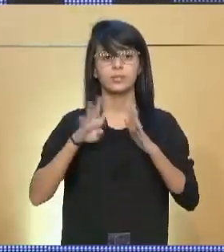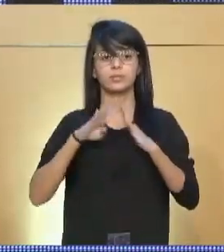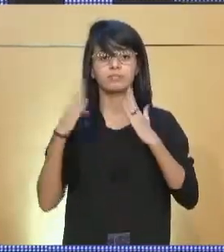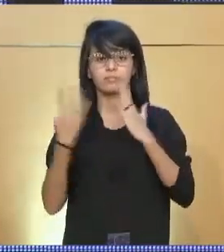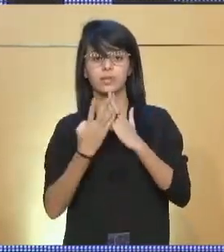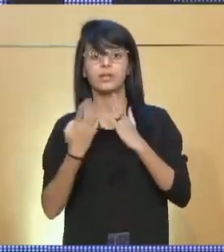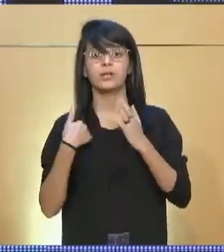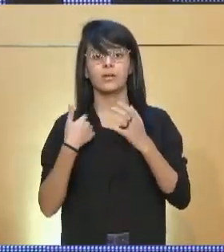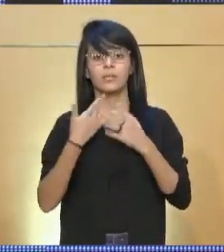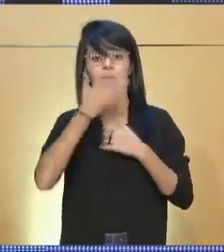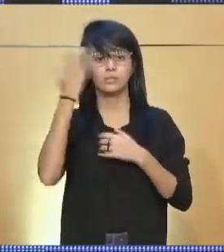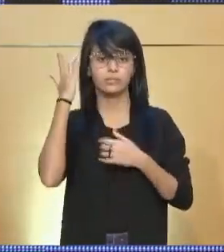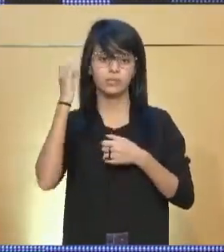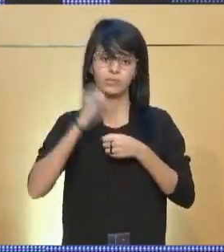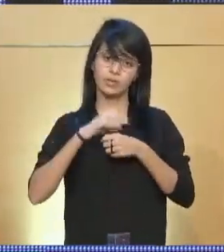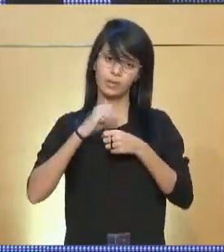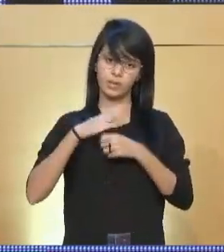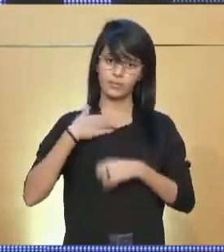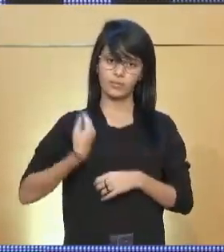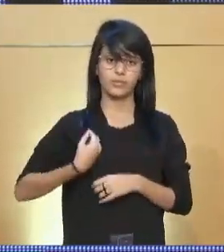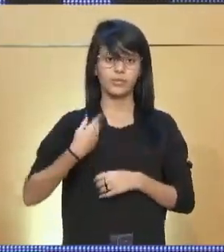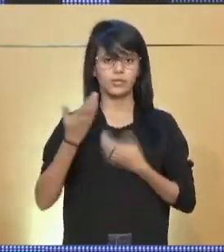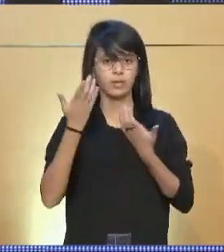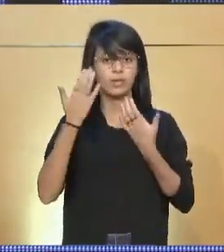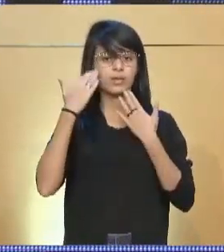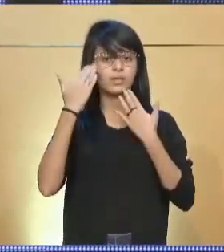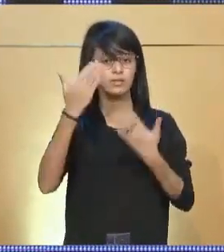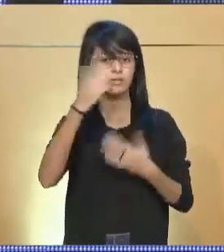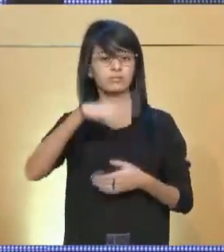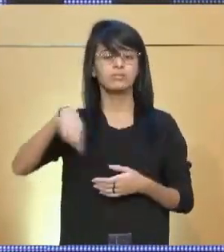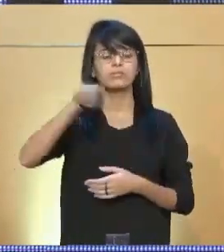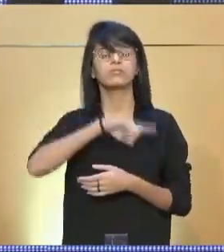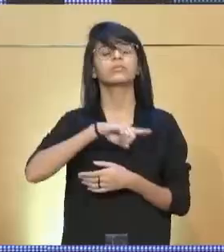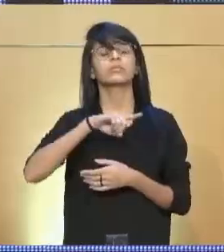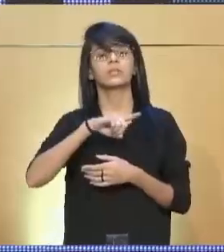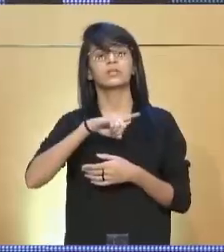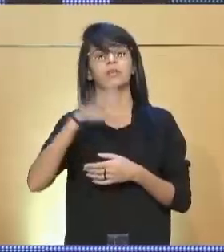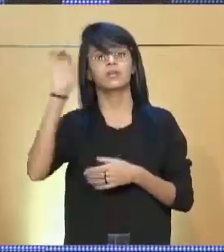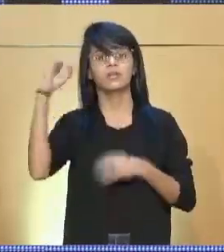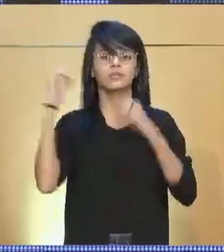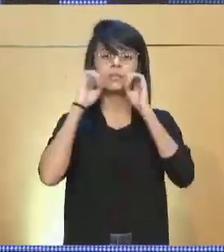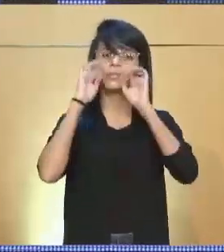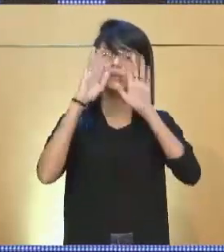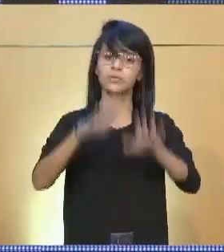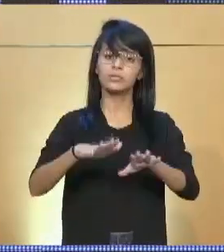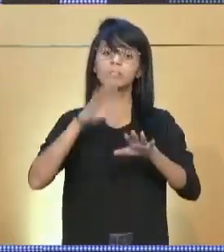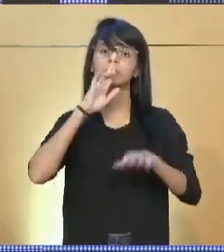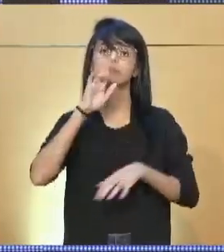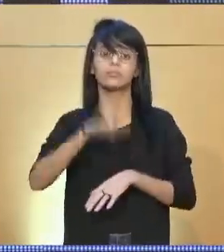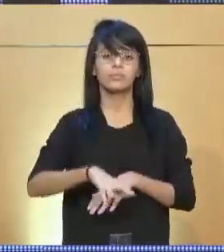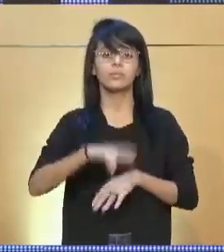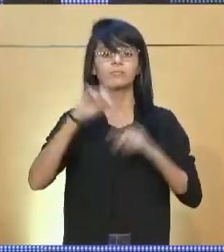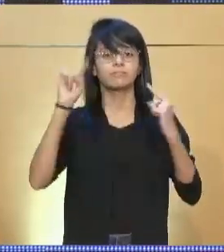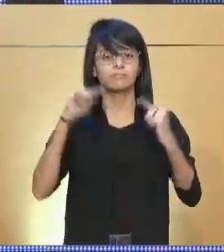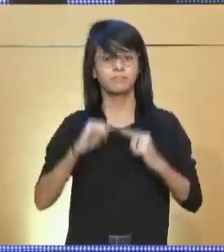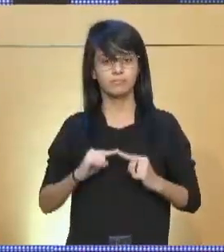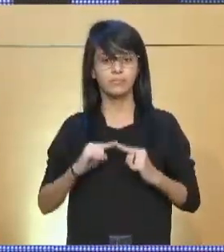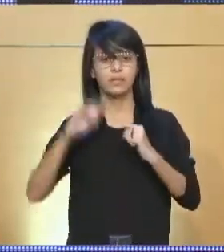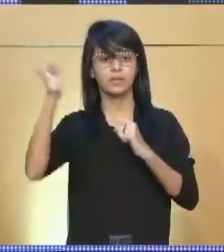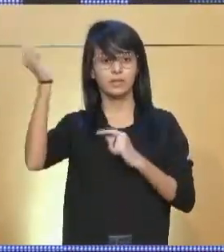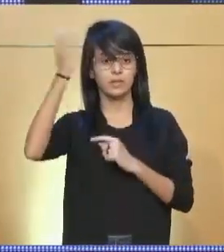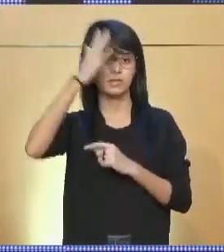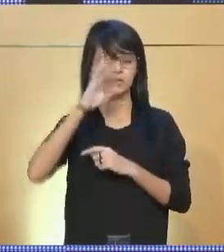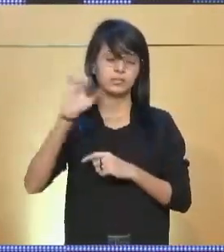Então, eu quero agradecer a todos eles, que Deus os retribua. A gratidão é a resposta adequada à graça de